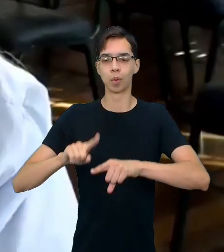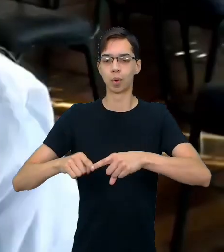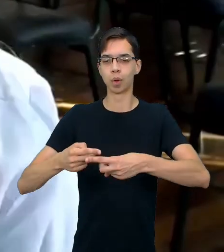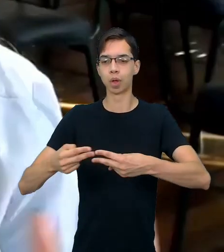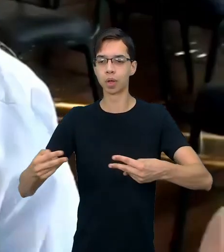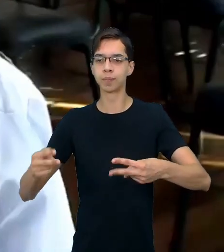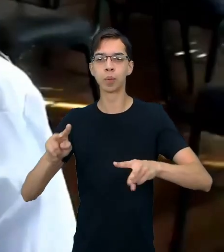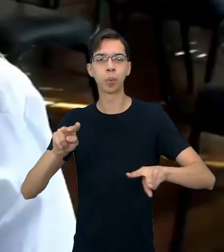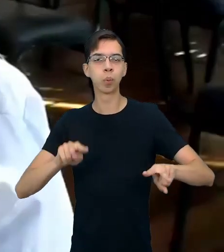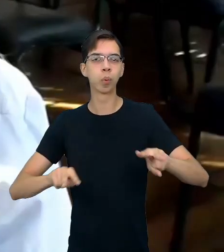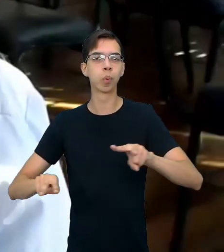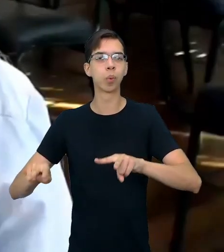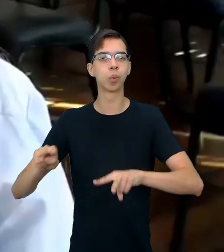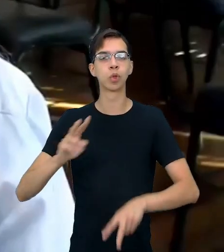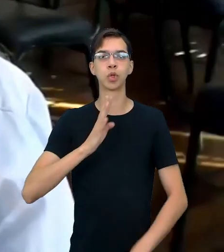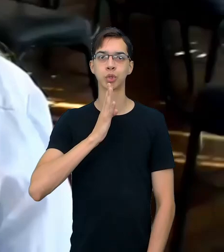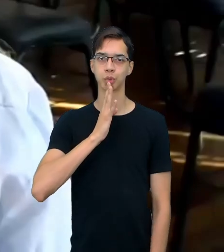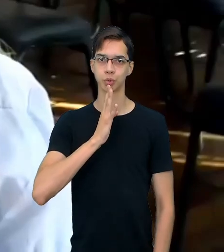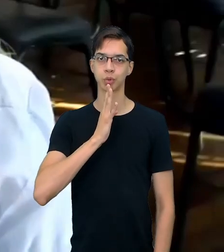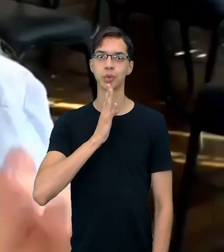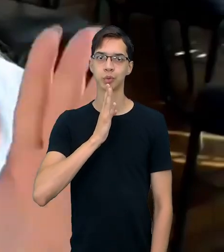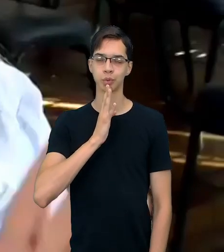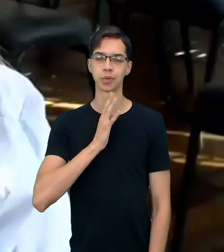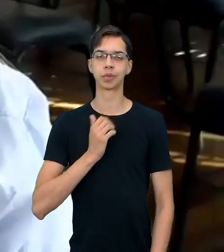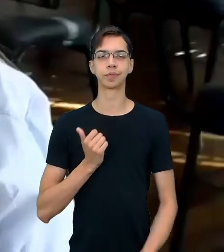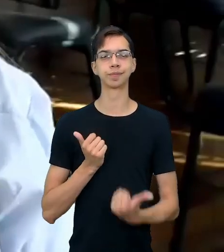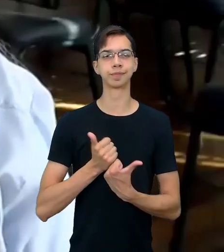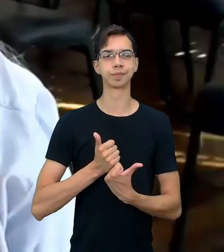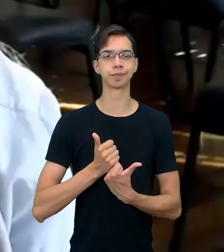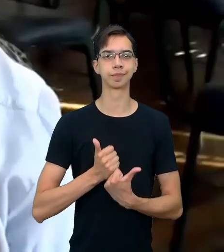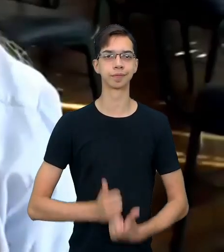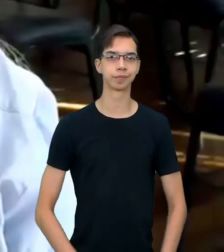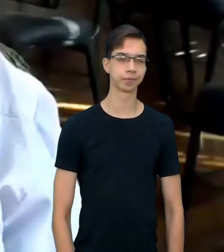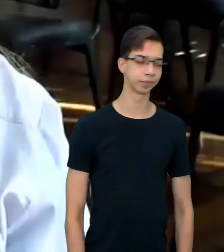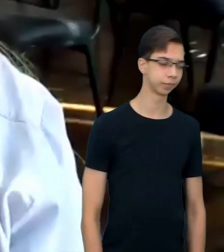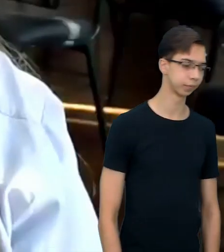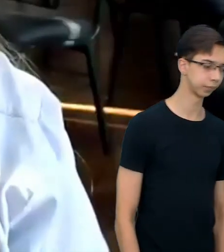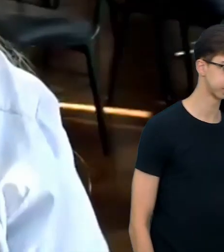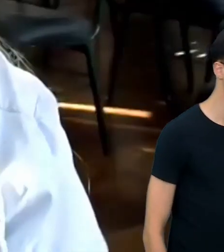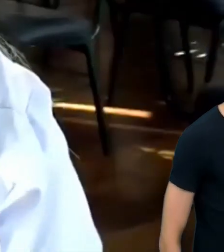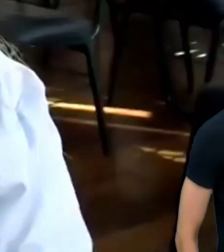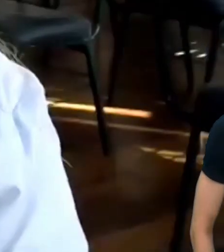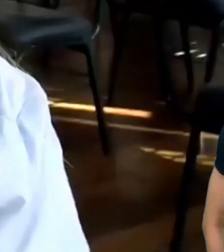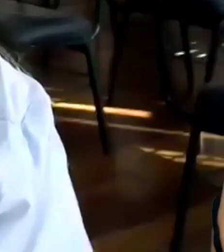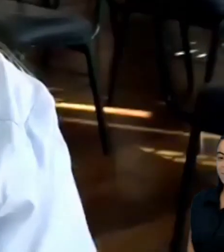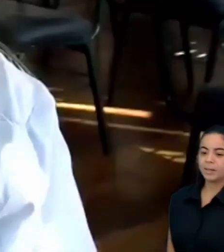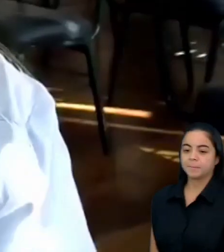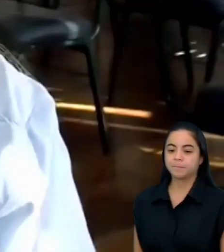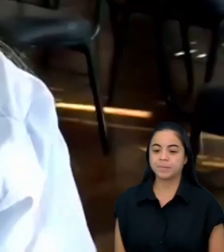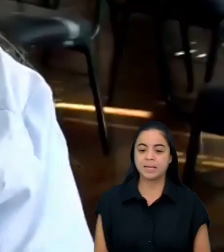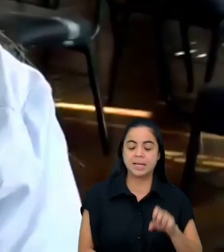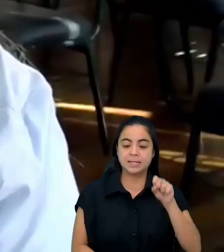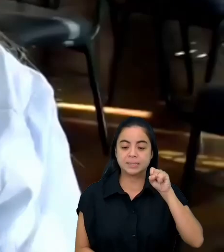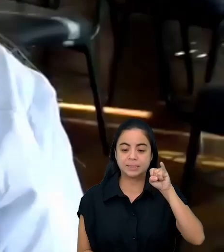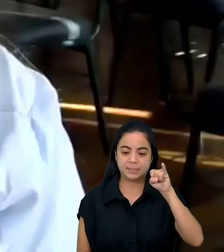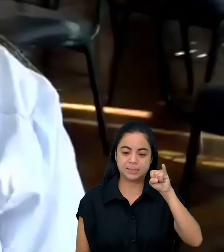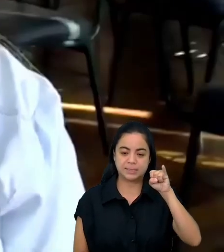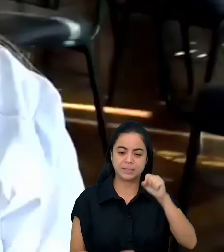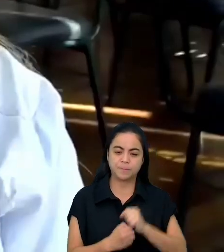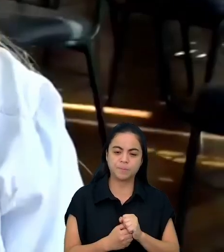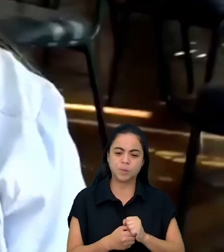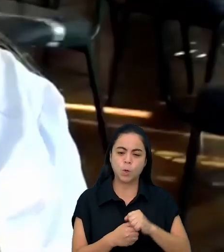conhecimento. Então, um exemplo, né? Se os poliedros são convexos, se eles devem ter